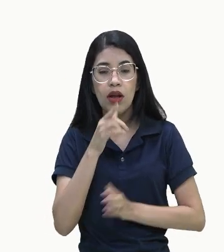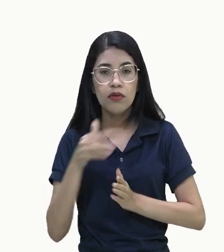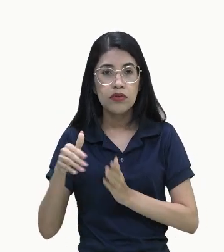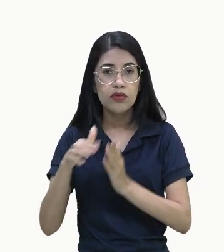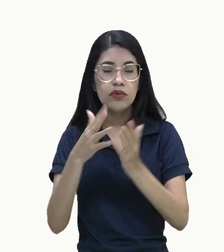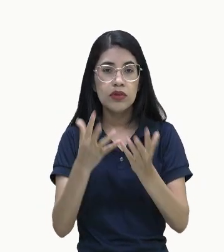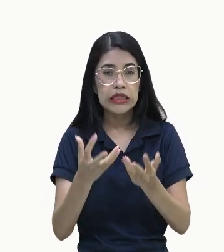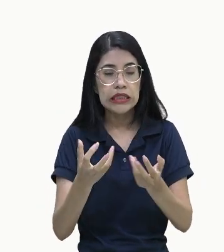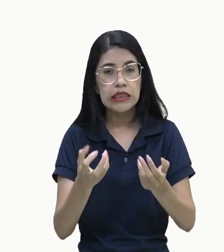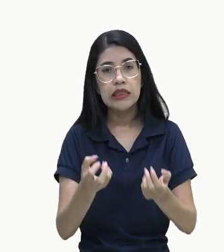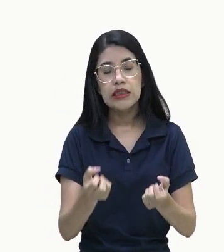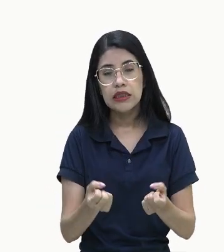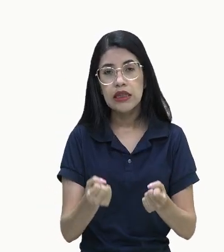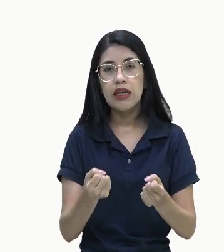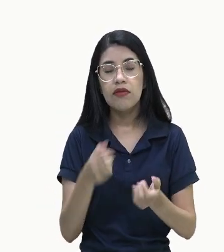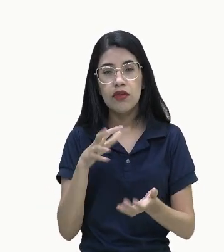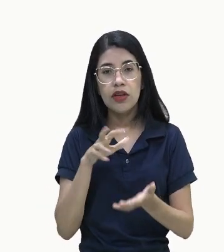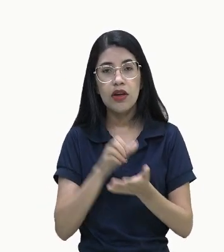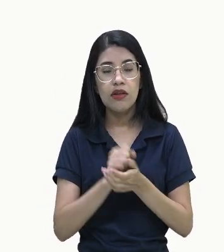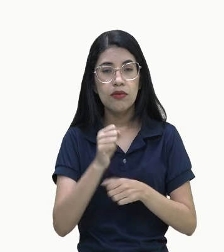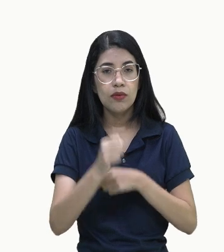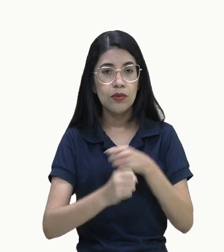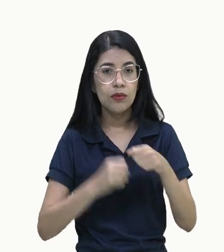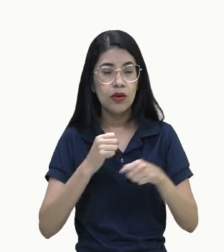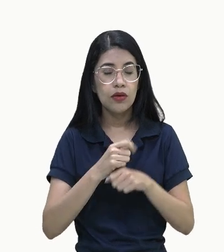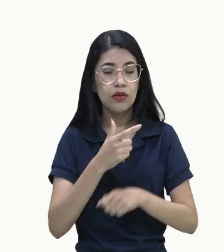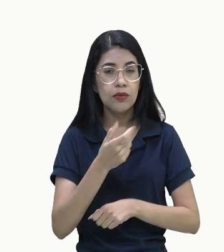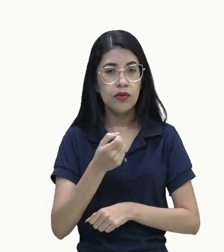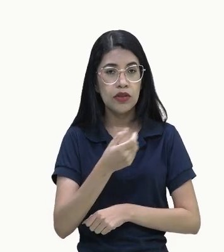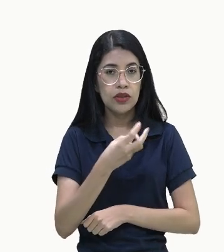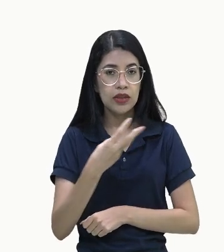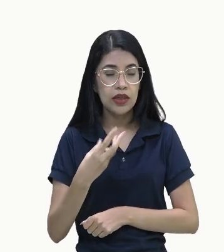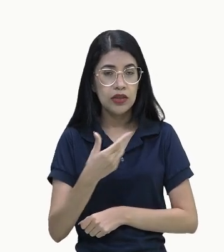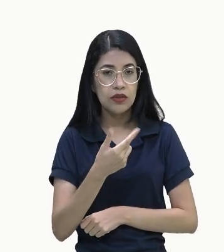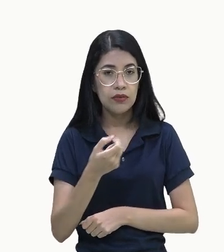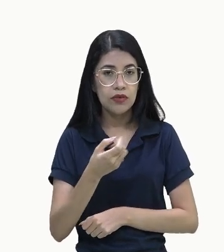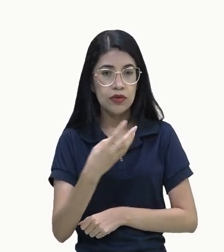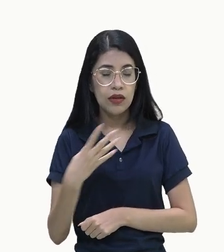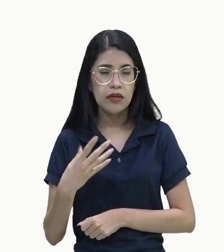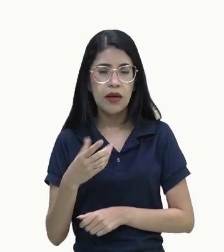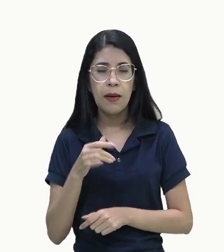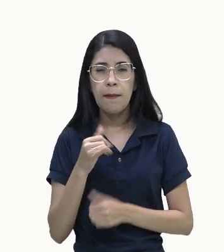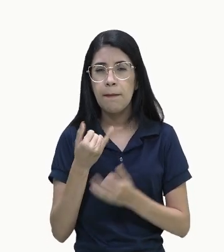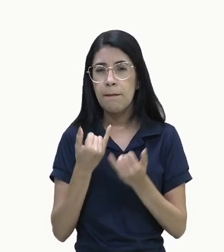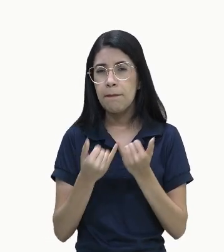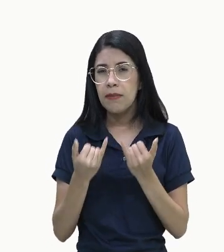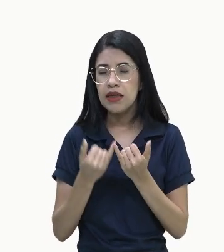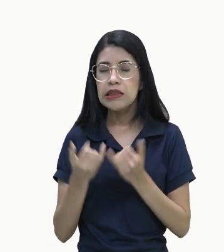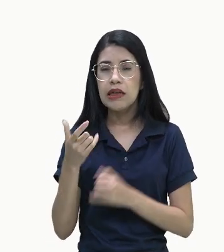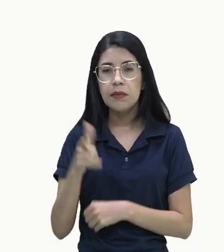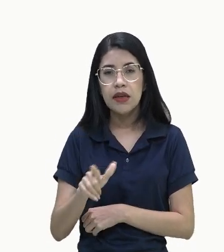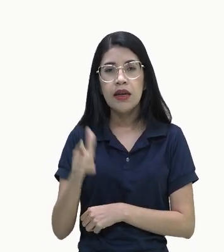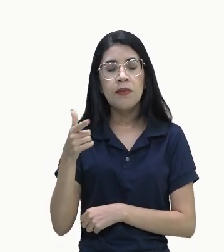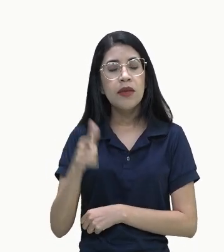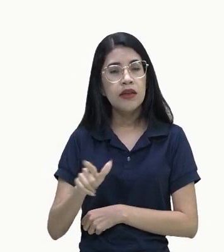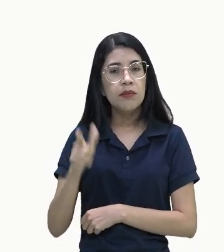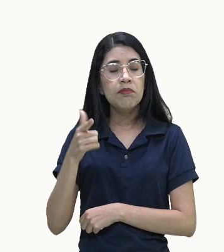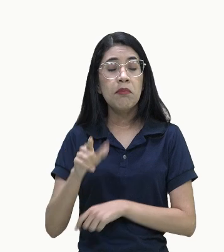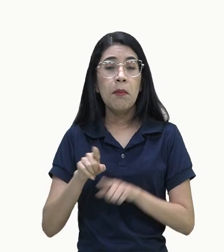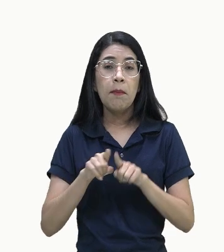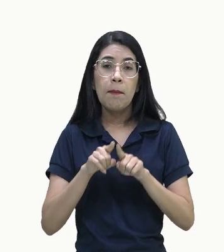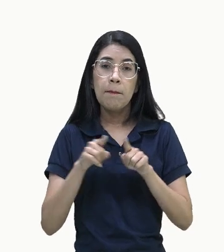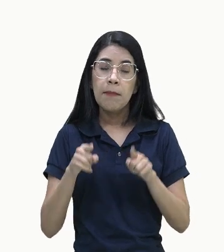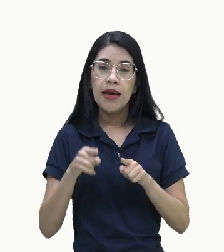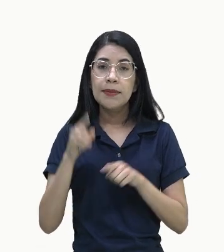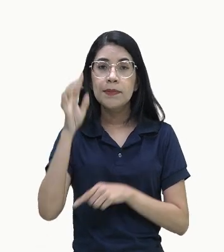rios amazônicos registrados em 2023 e 2024. Parece que a gente está sendo repetitivo, mas porque pensem em cada um desses argumentos de